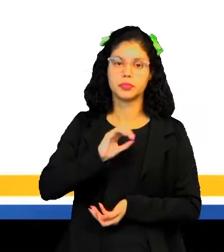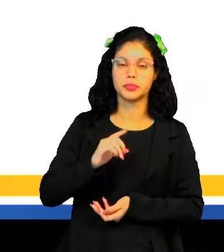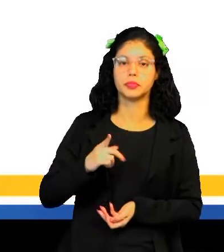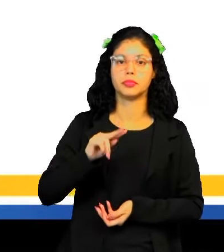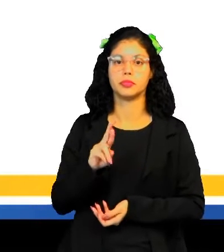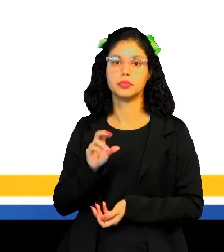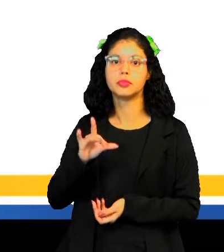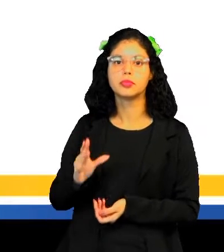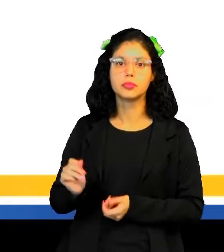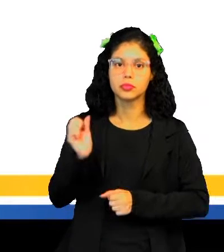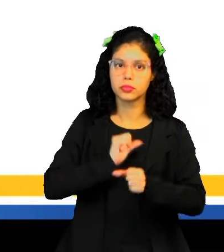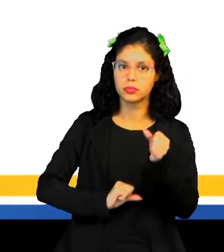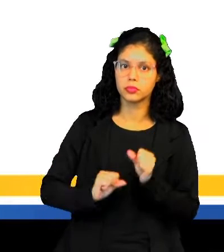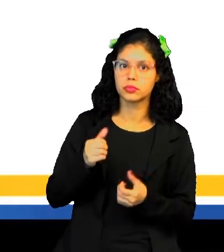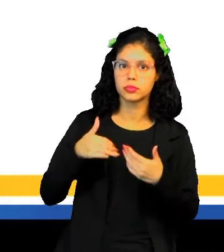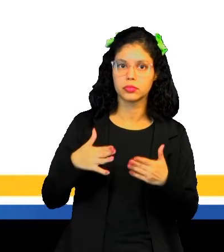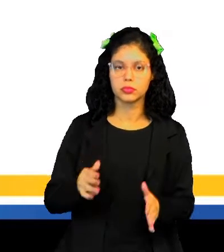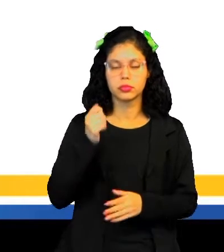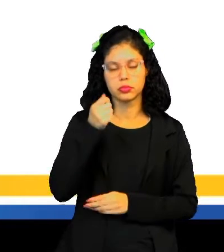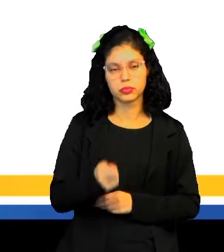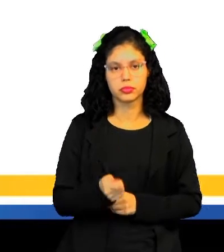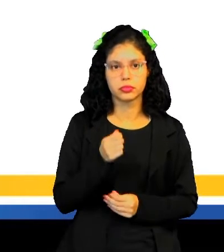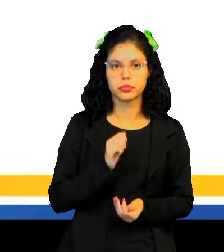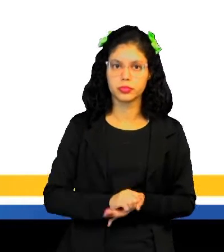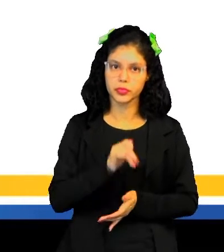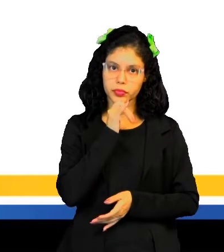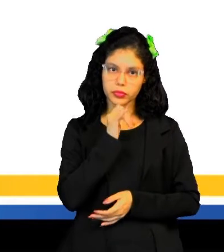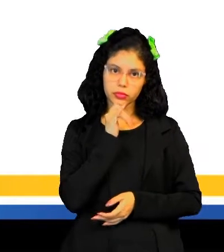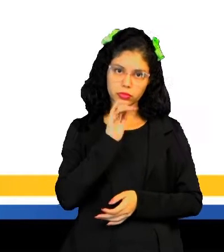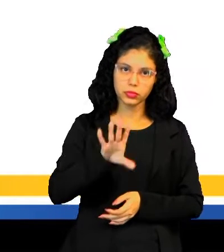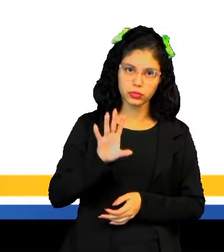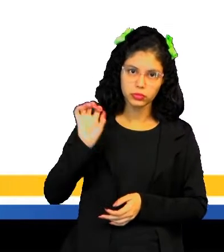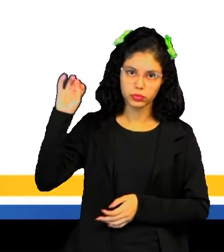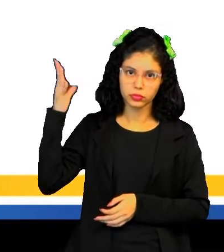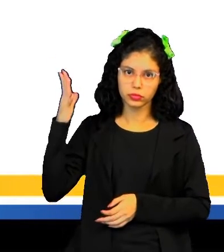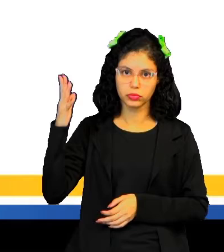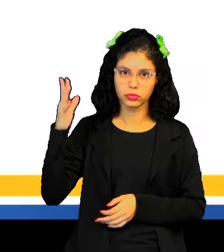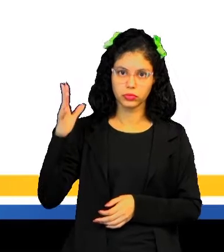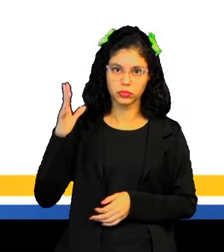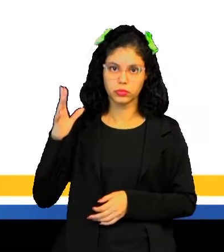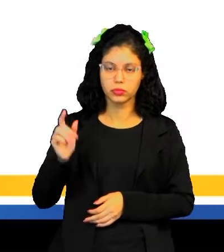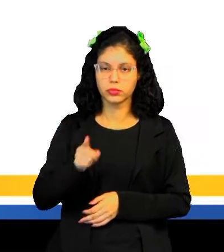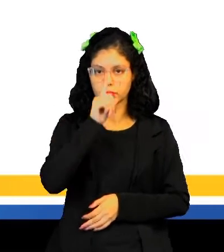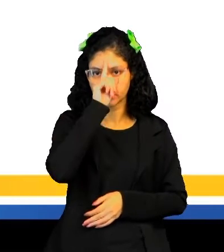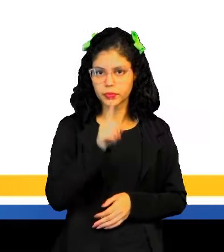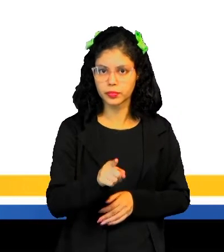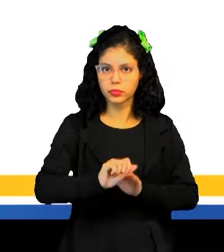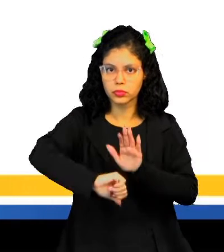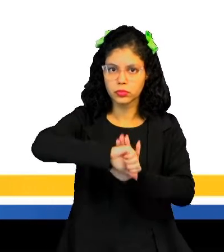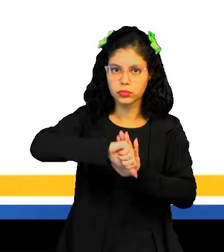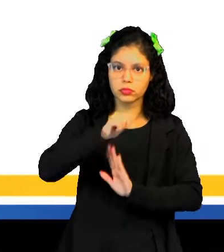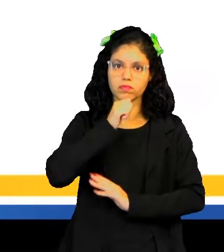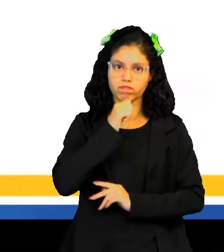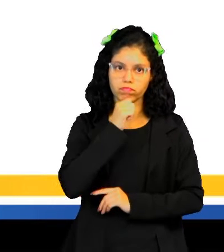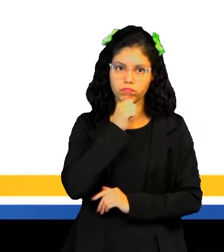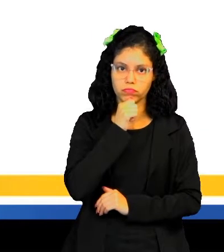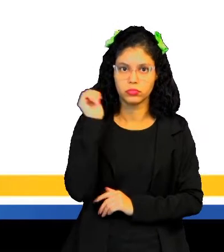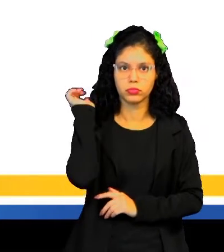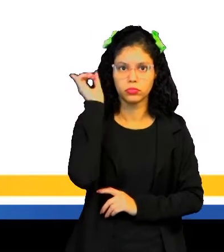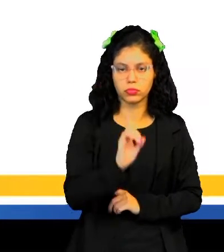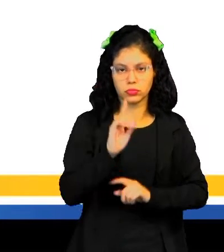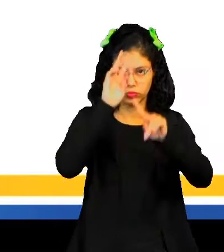a oposição em troca da abertura do regime. Um exemplo disso foi a decisão de não julgar os crimes contra os direitos